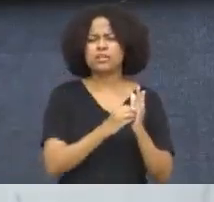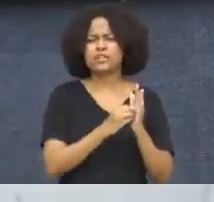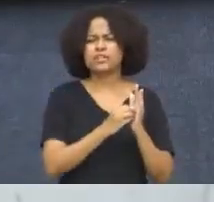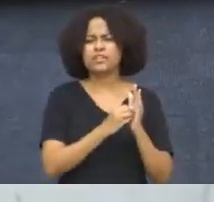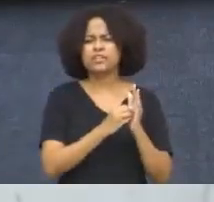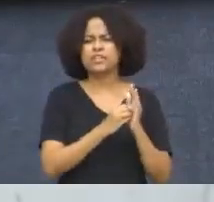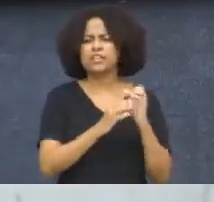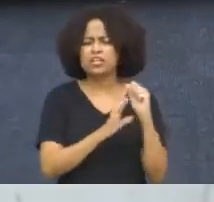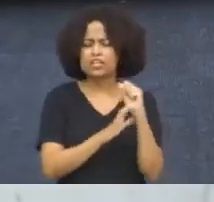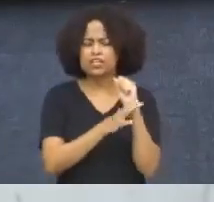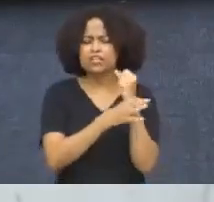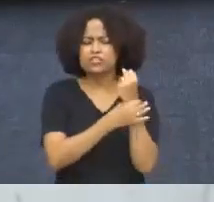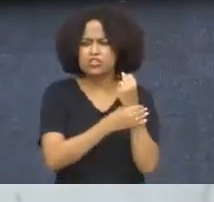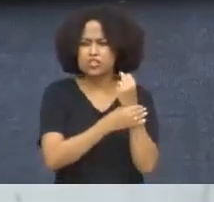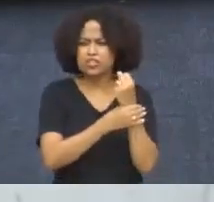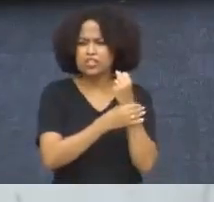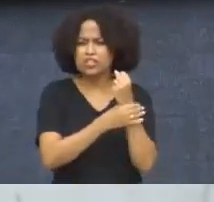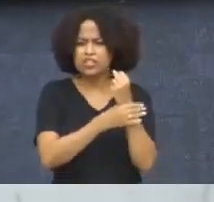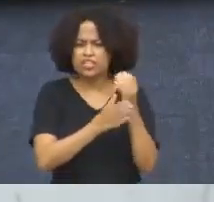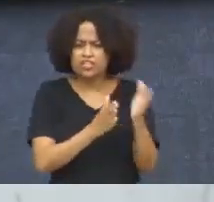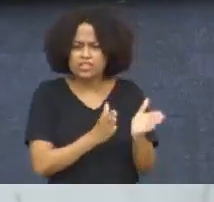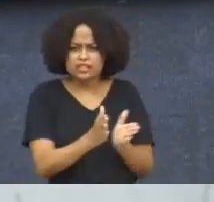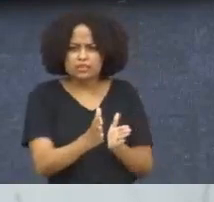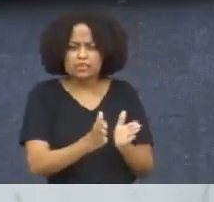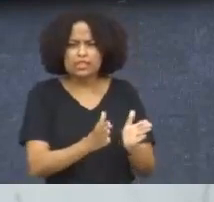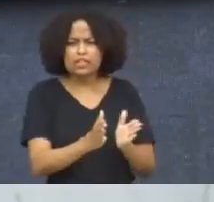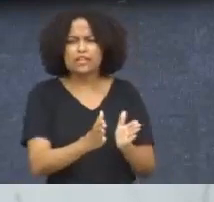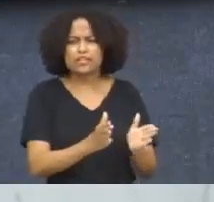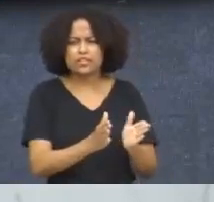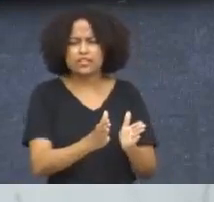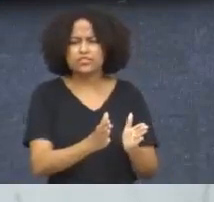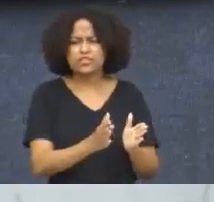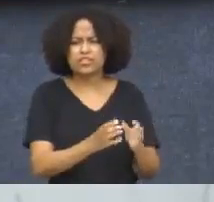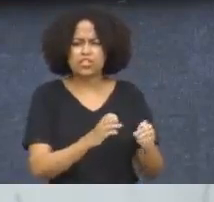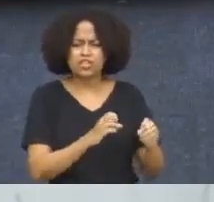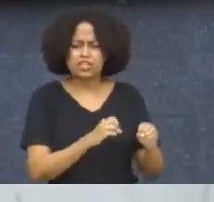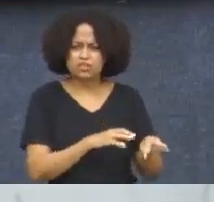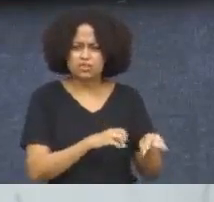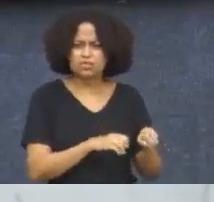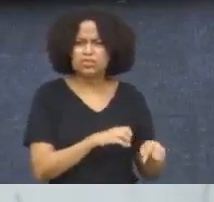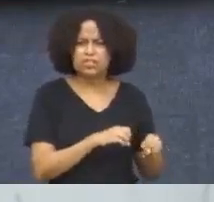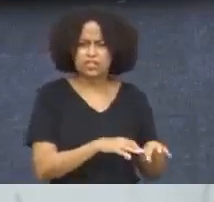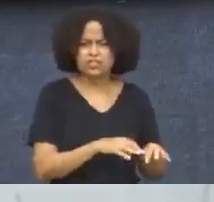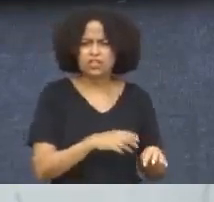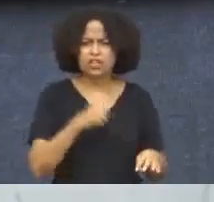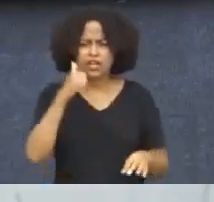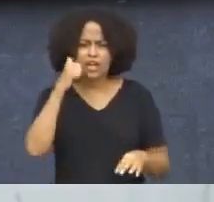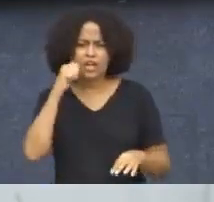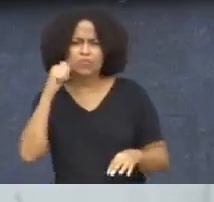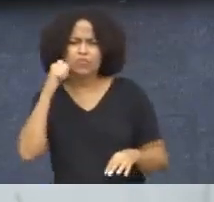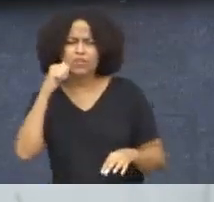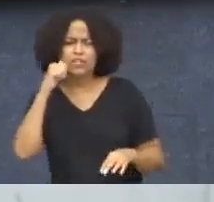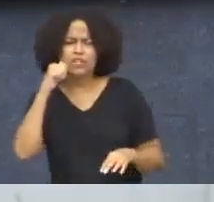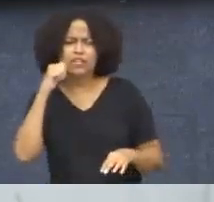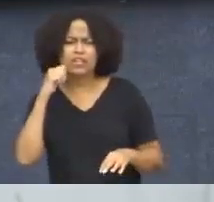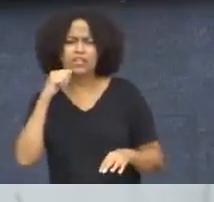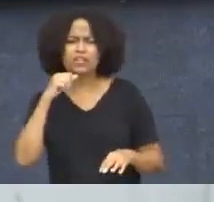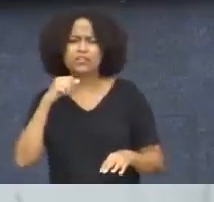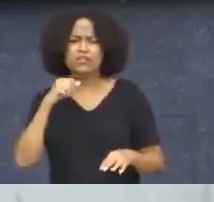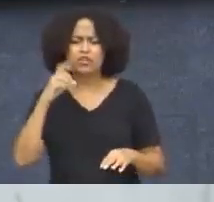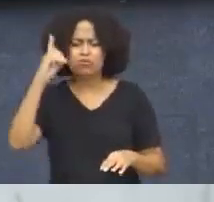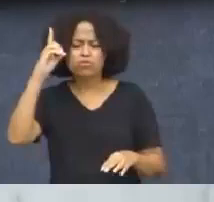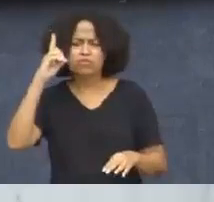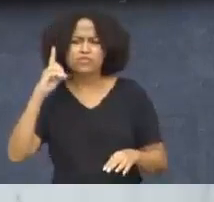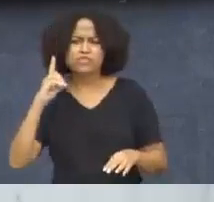garantia de acessibilidade comunicativa à mulher com deficiências auditiva e outros